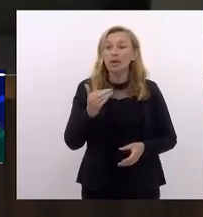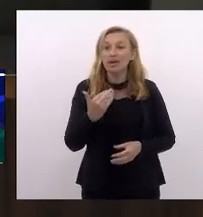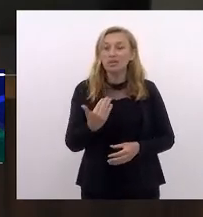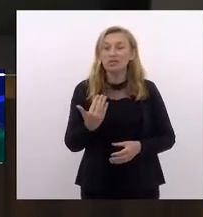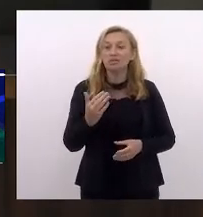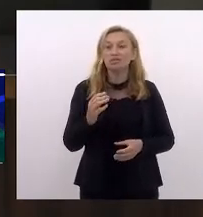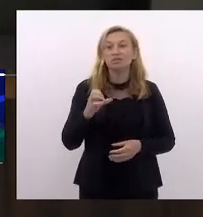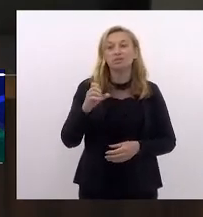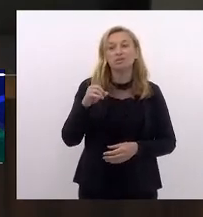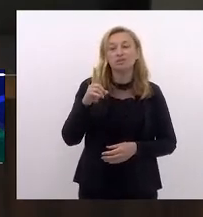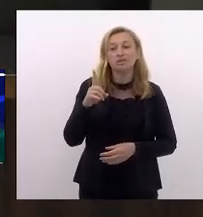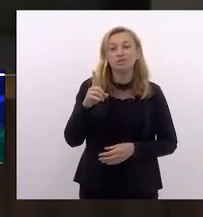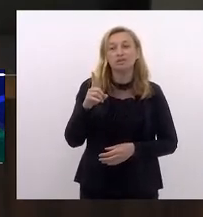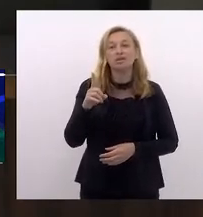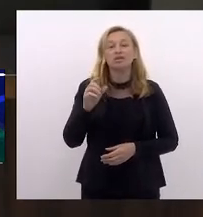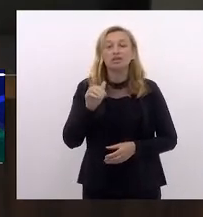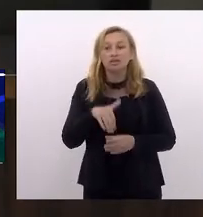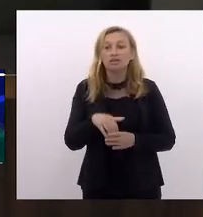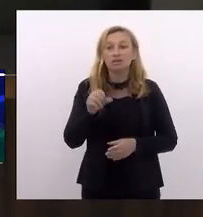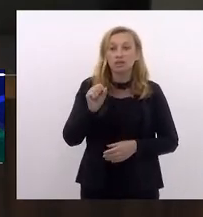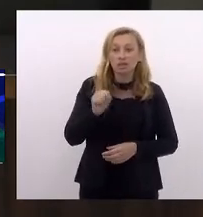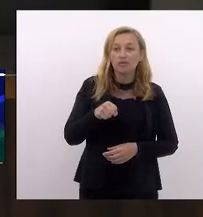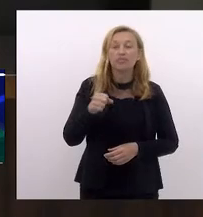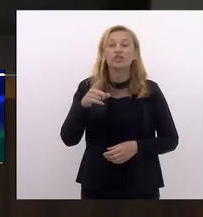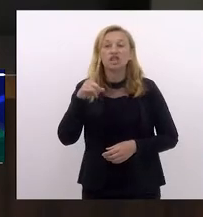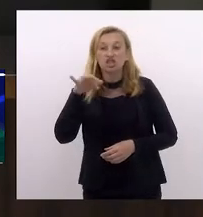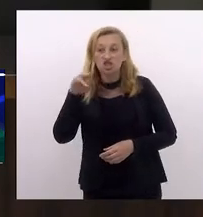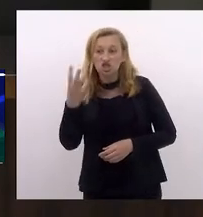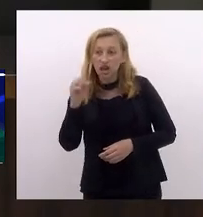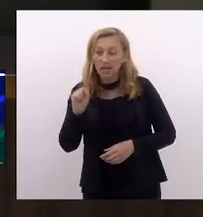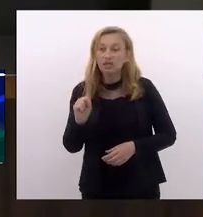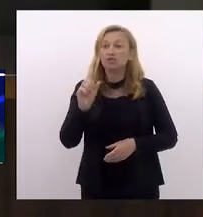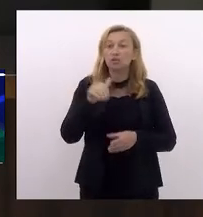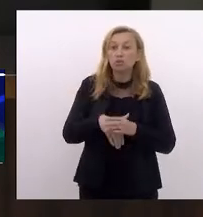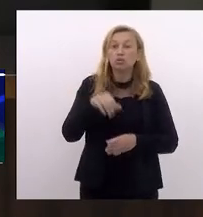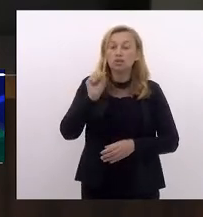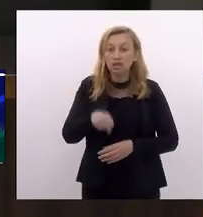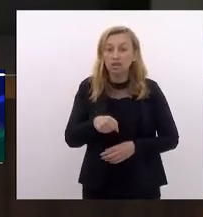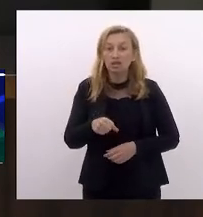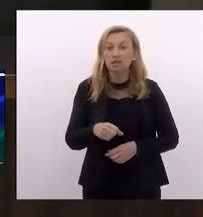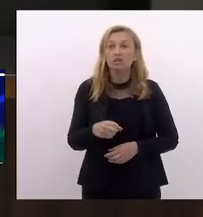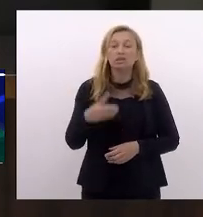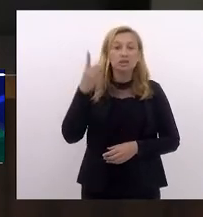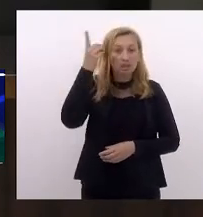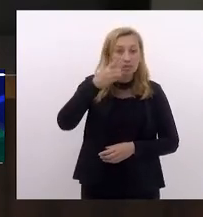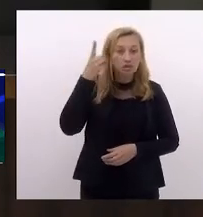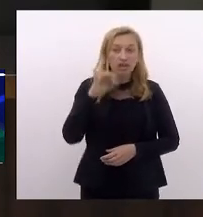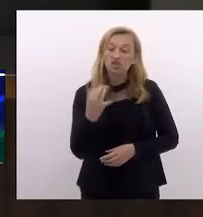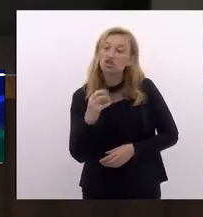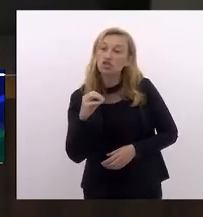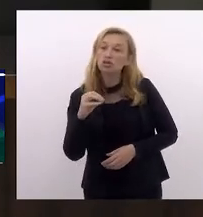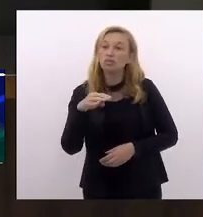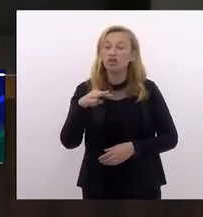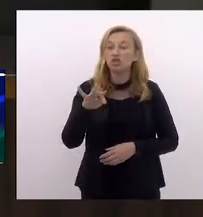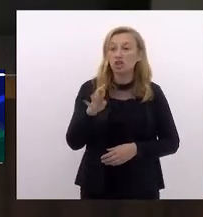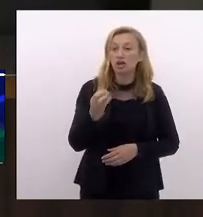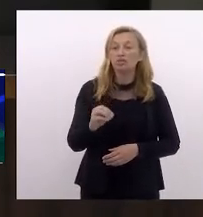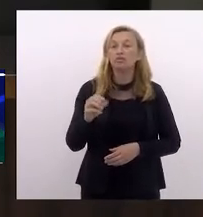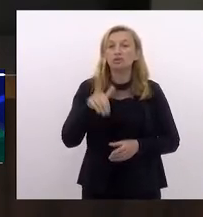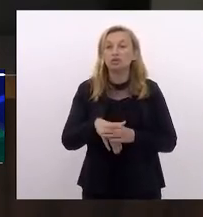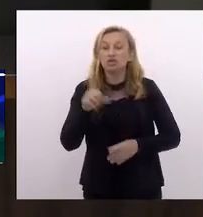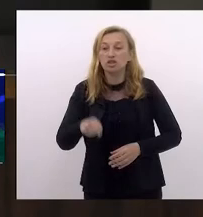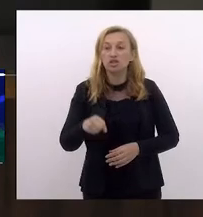Célia Jordão Voltou sim Deputado chave Batista assim Deputado Chico Machado votou sim